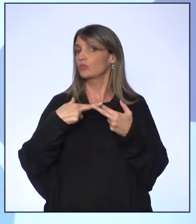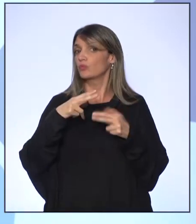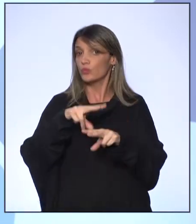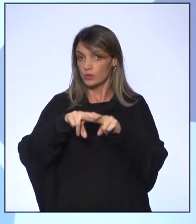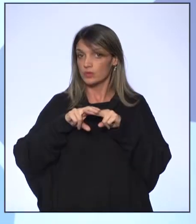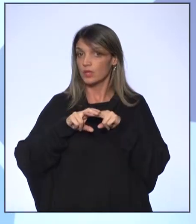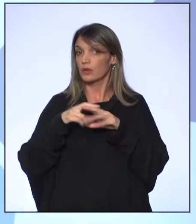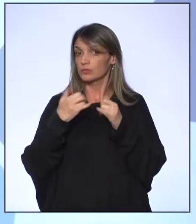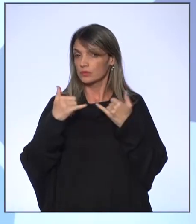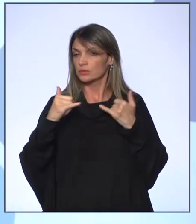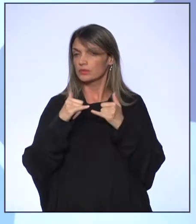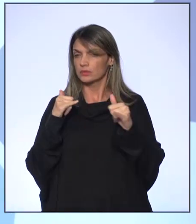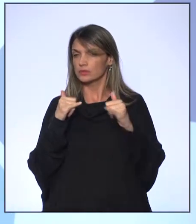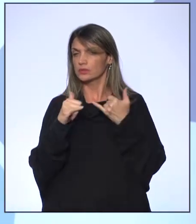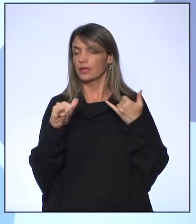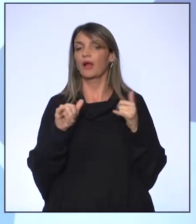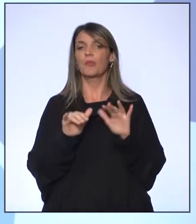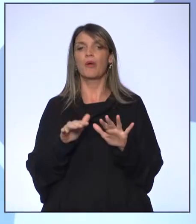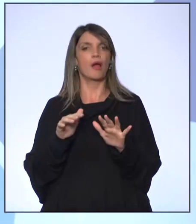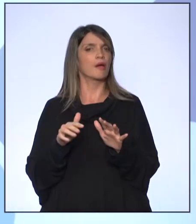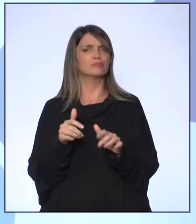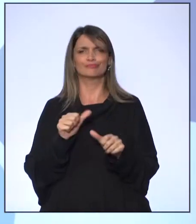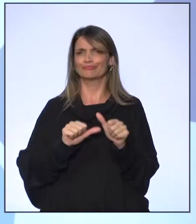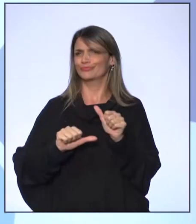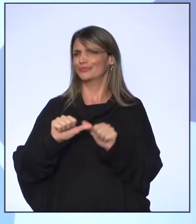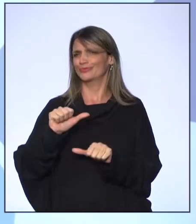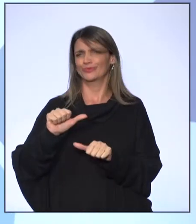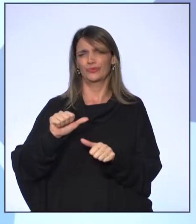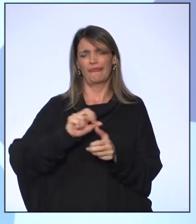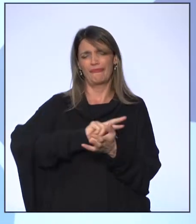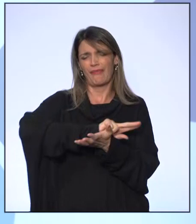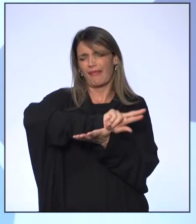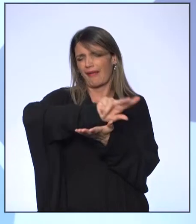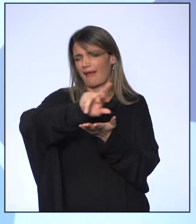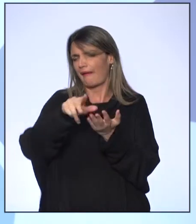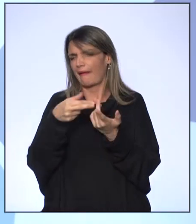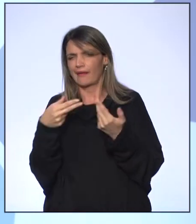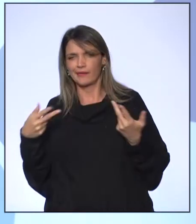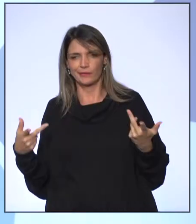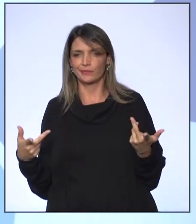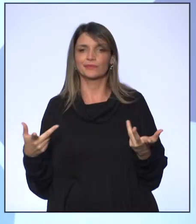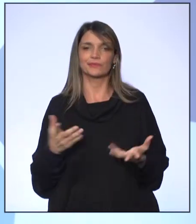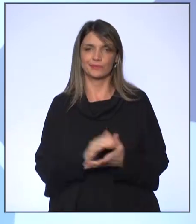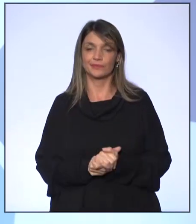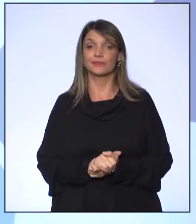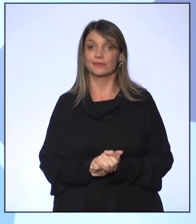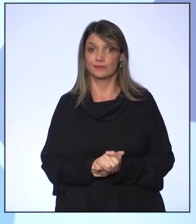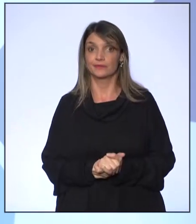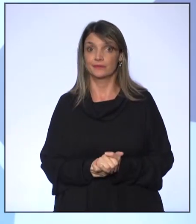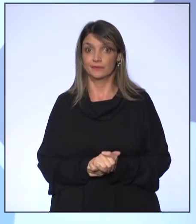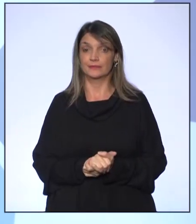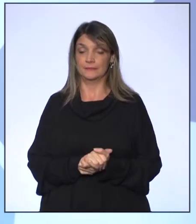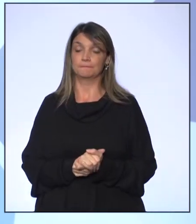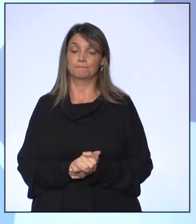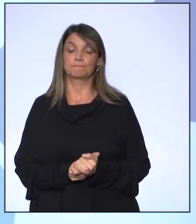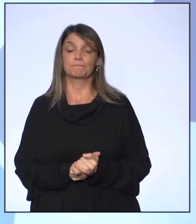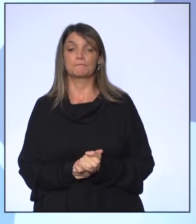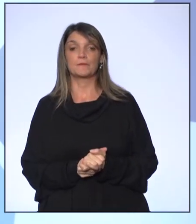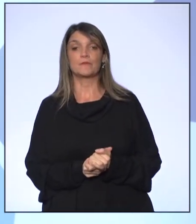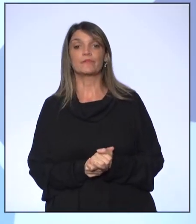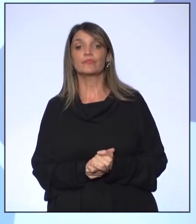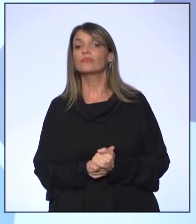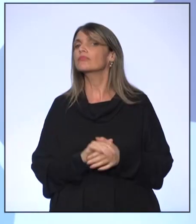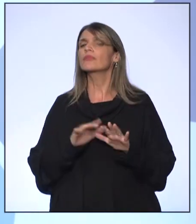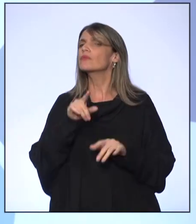mais coisas, né? Como eu te mostrei naquele slide lá, você viu alguns exemplos de coisas que mudaram, foram mudadas pela eletricidade.